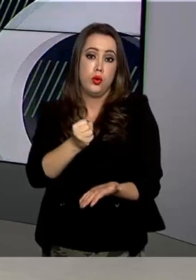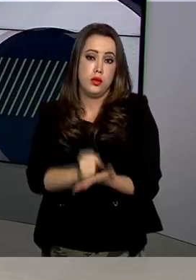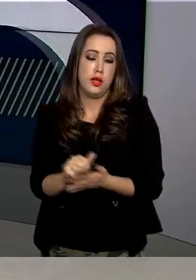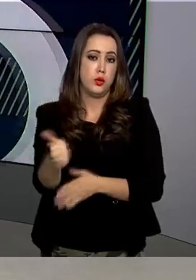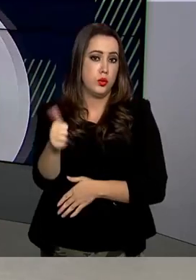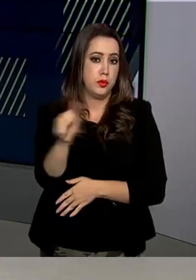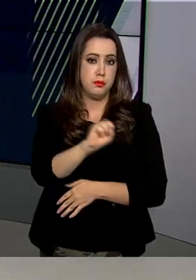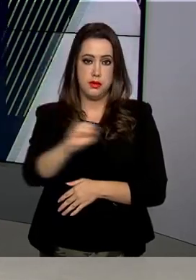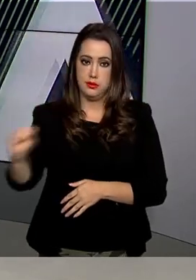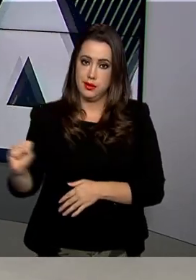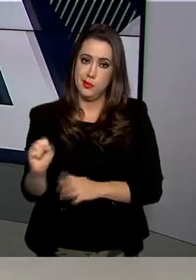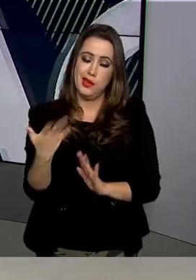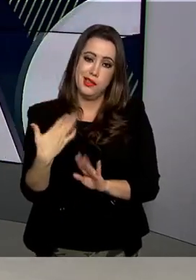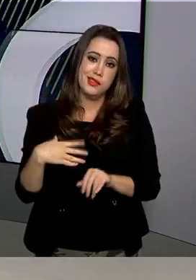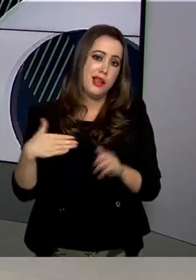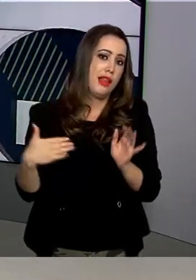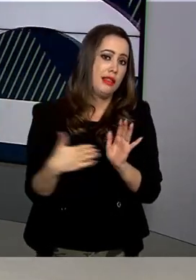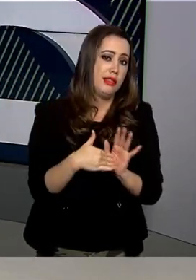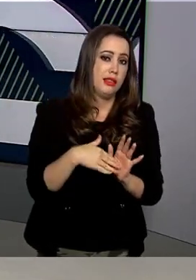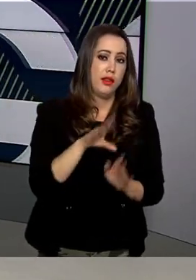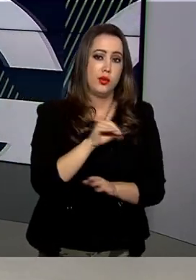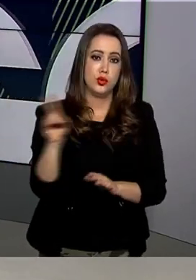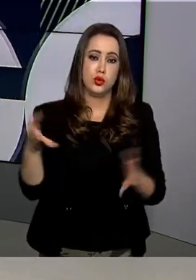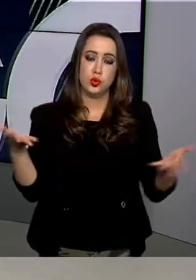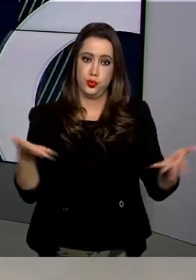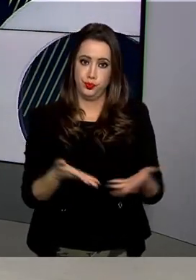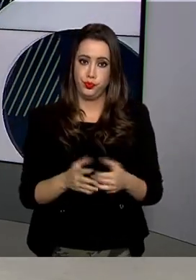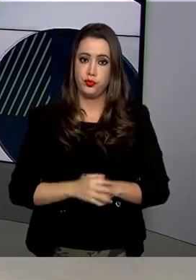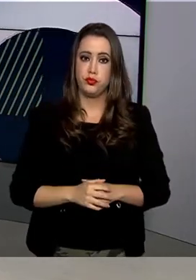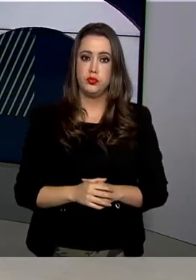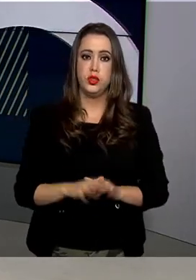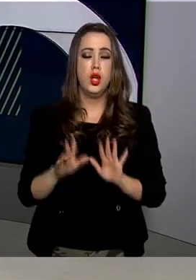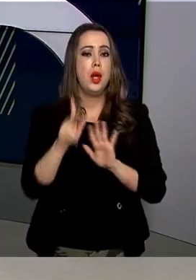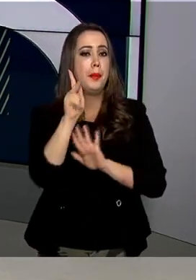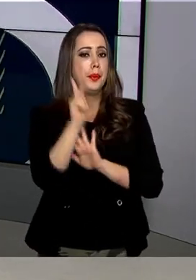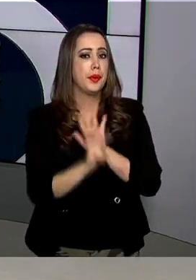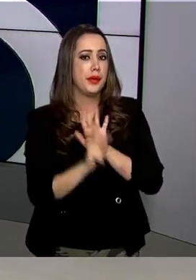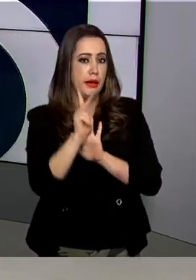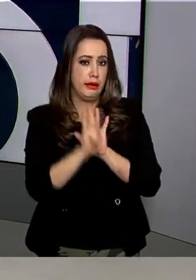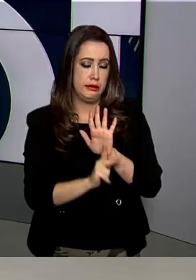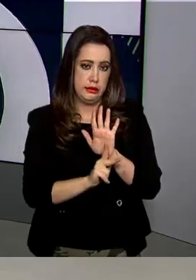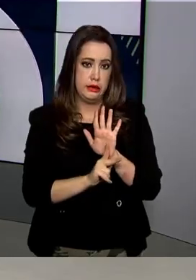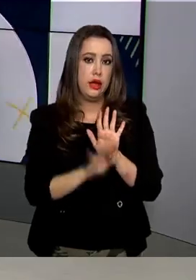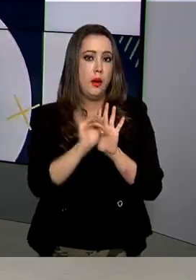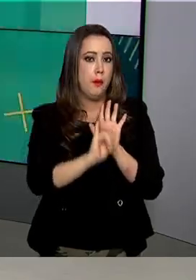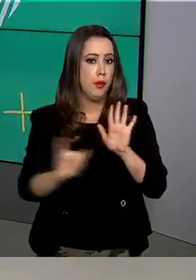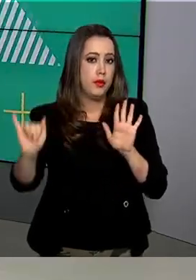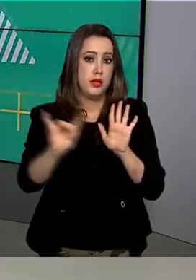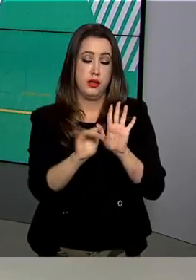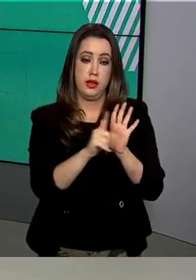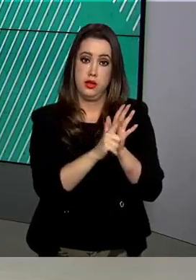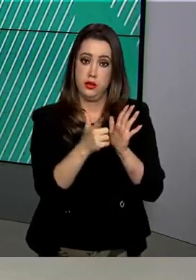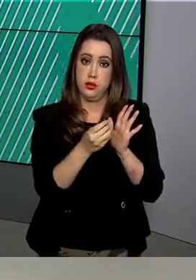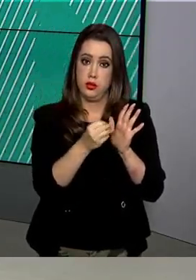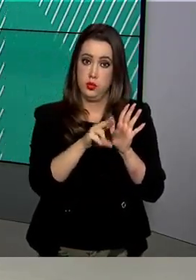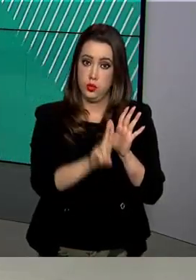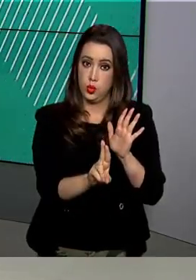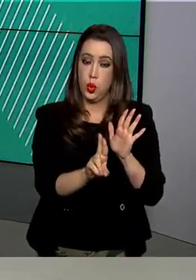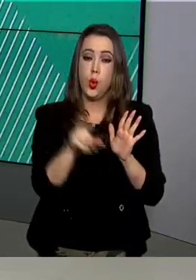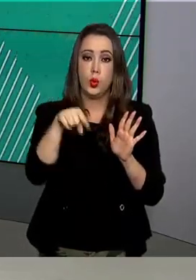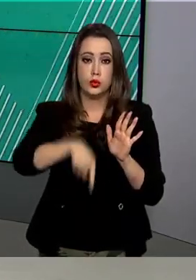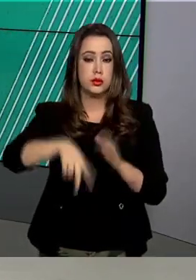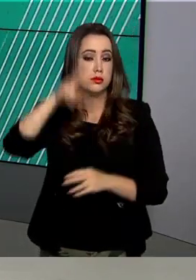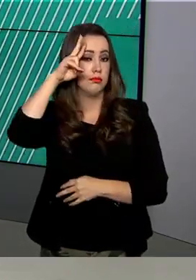semestre que estão vencidos até esta data. A portaria de prorrogação foi publicada no Diário Oficial da União